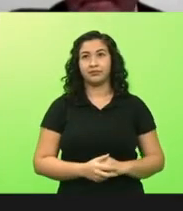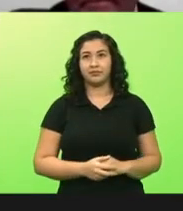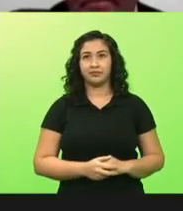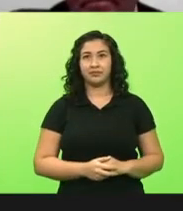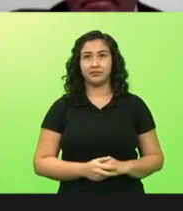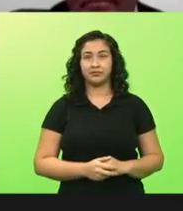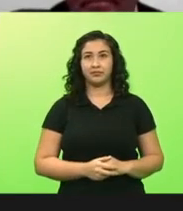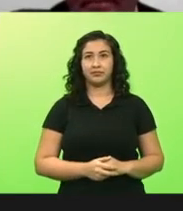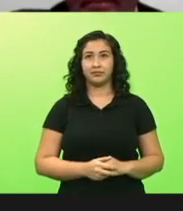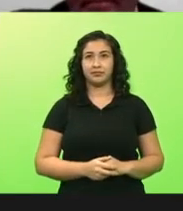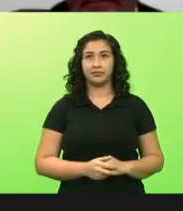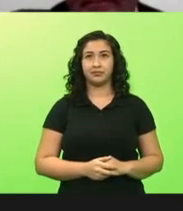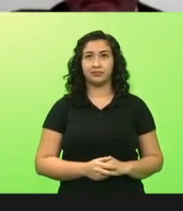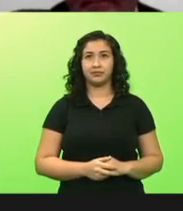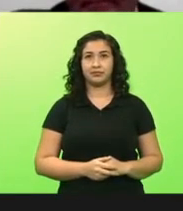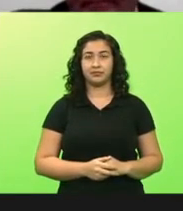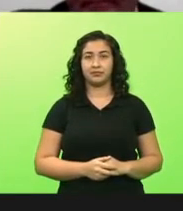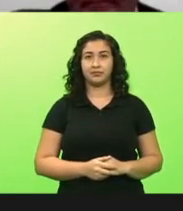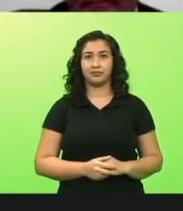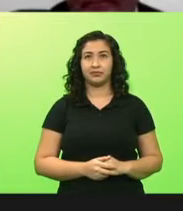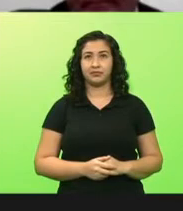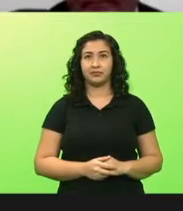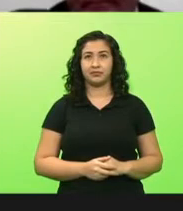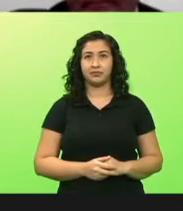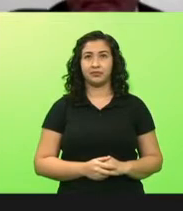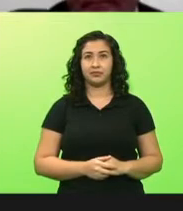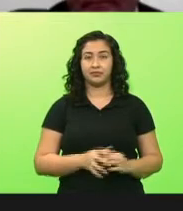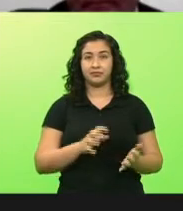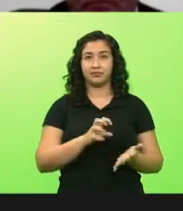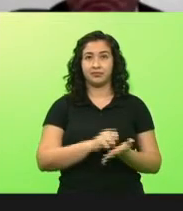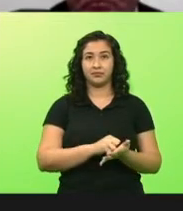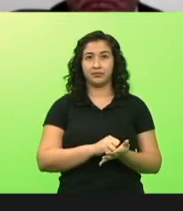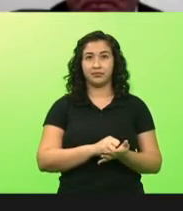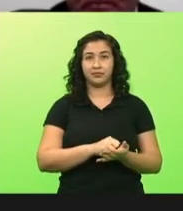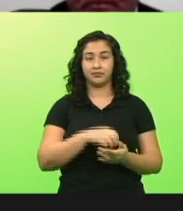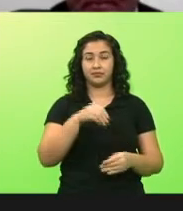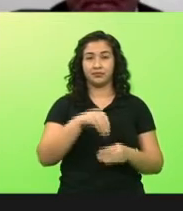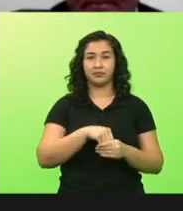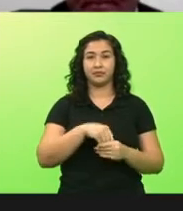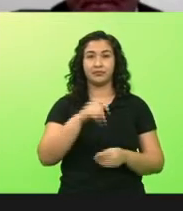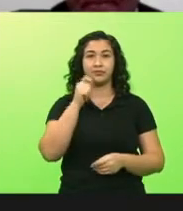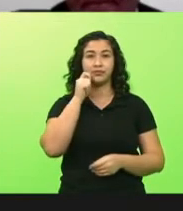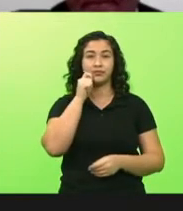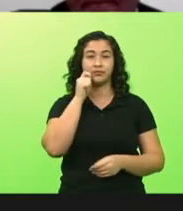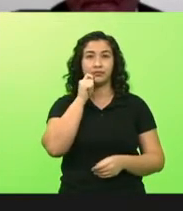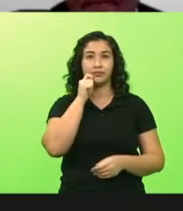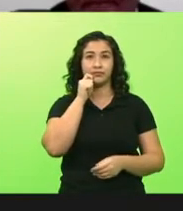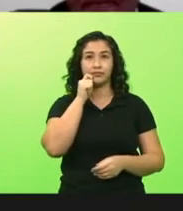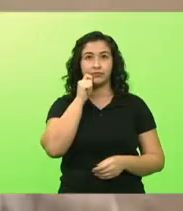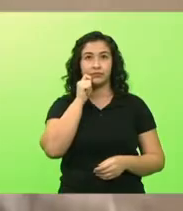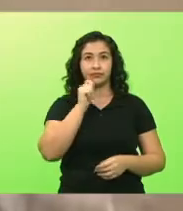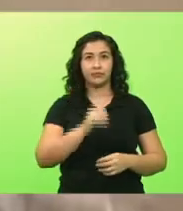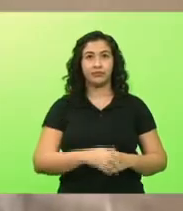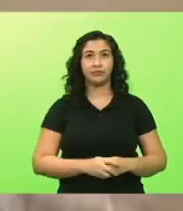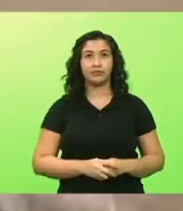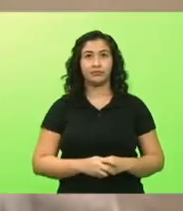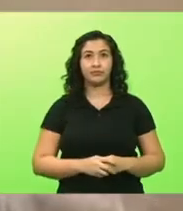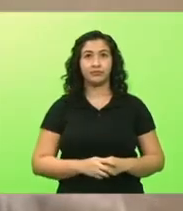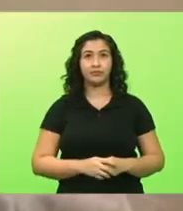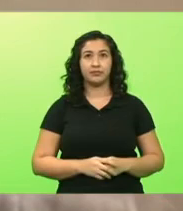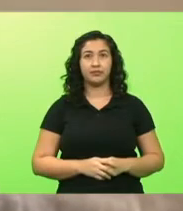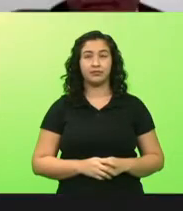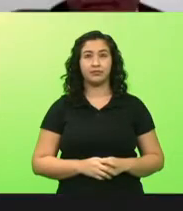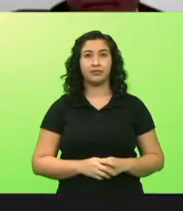favor, registrar o meu voto. Registrar o voto, deputada Ana Campagnolo, voto sim. Senhor presidente, só uma questão de ordem antes do senhor